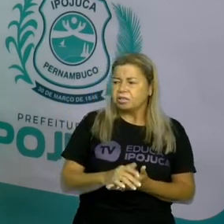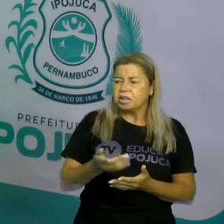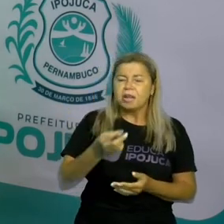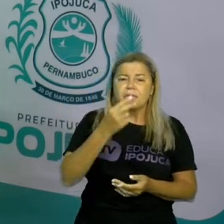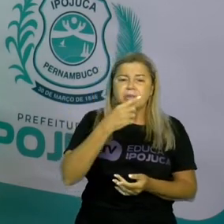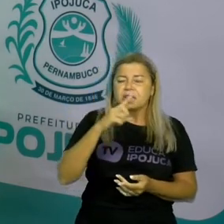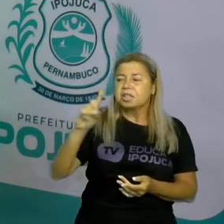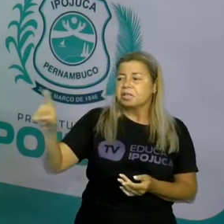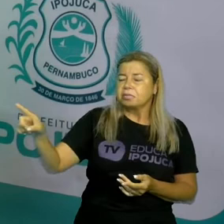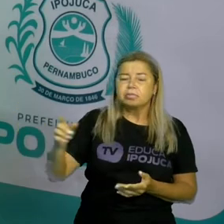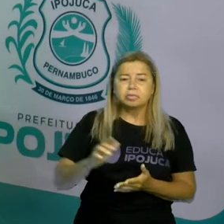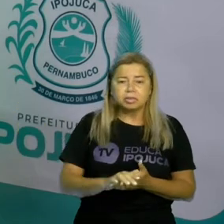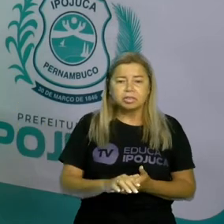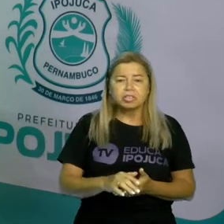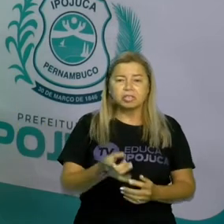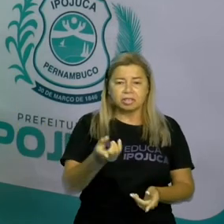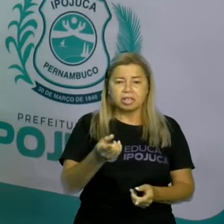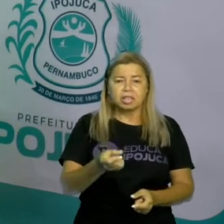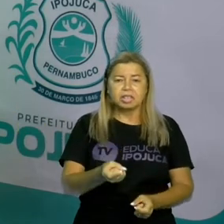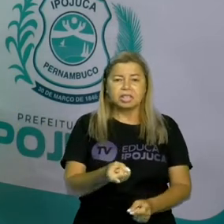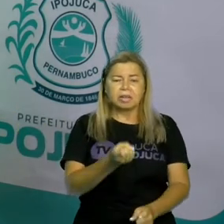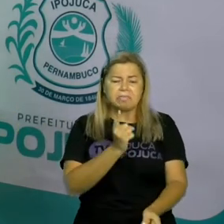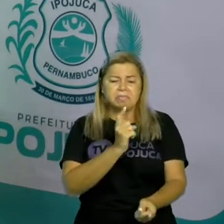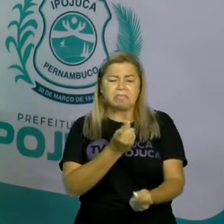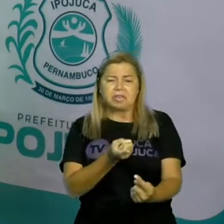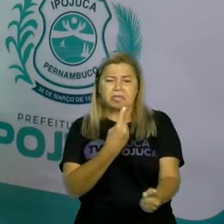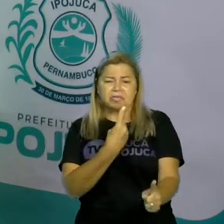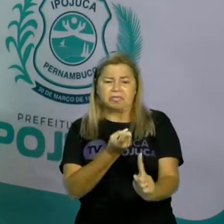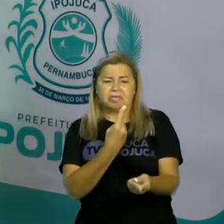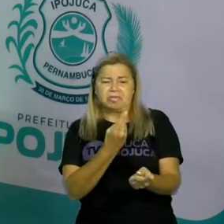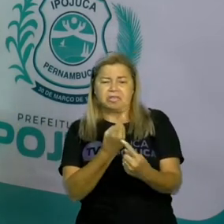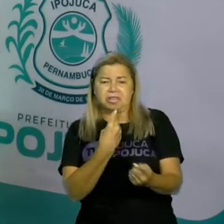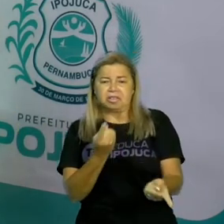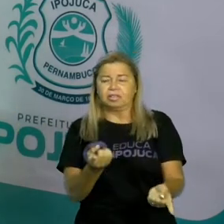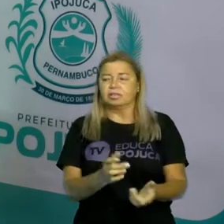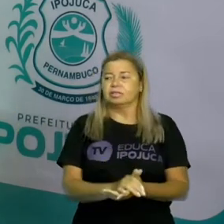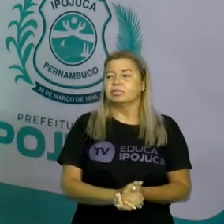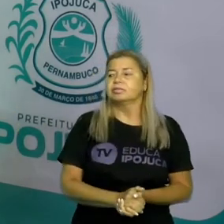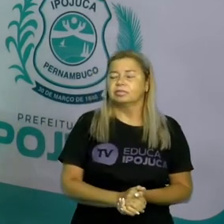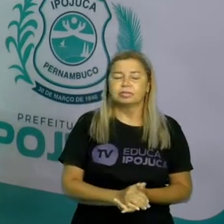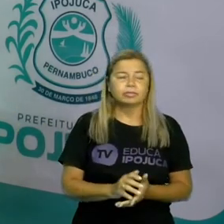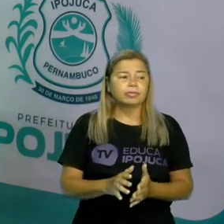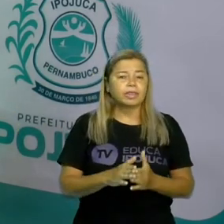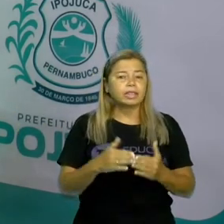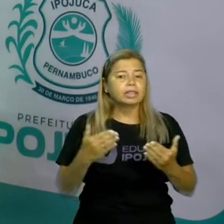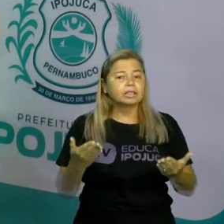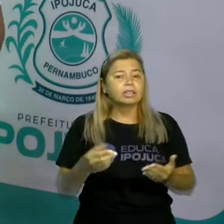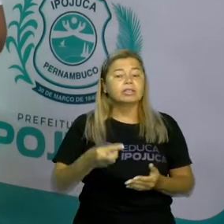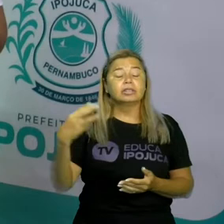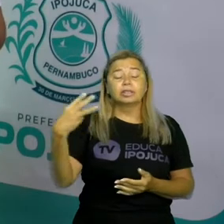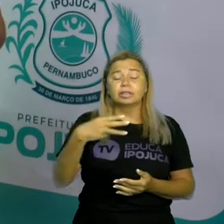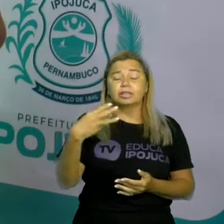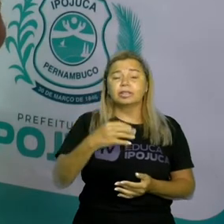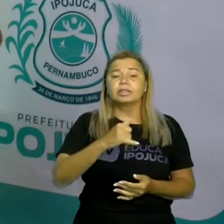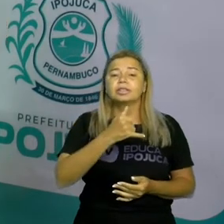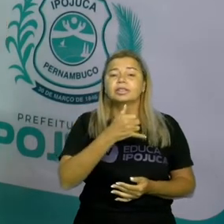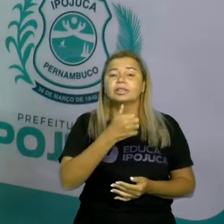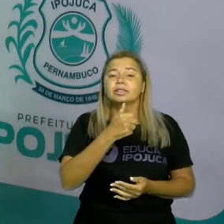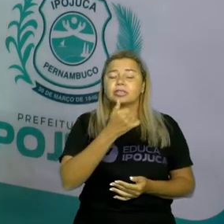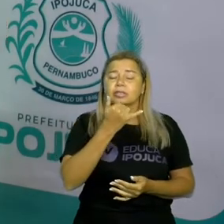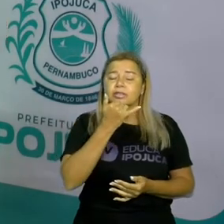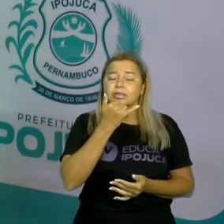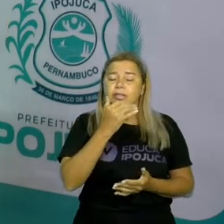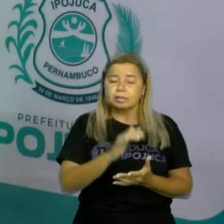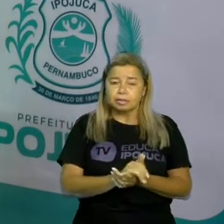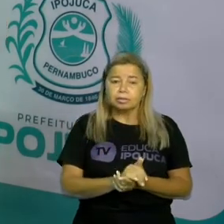um modo de falar. Então não está falando propriamente da boca, né, dele. E já agora aqui na oração 3, que ela é feita